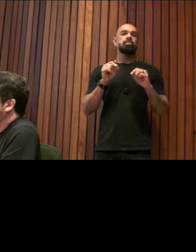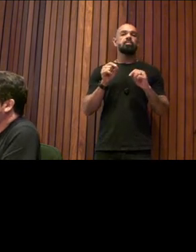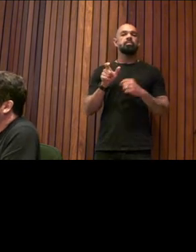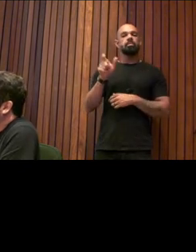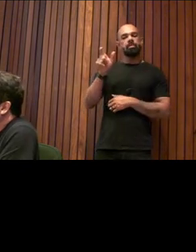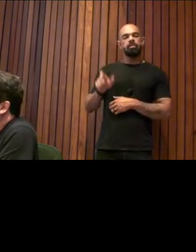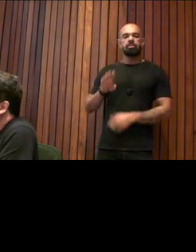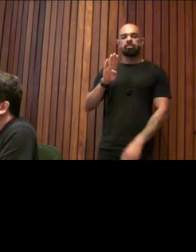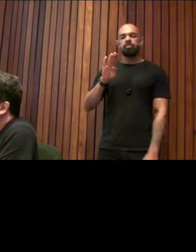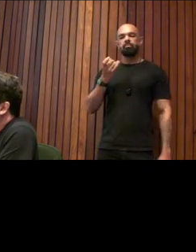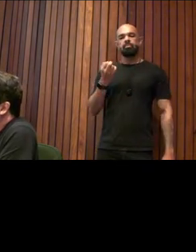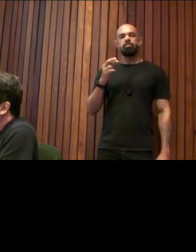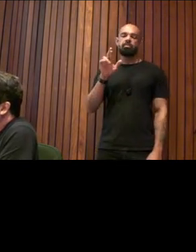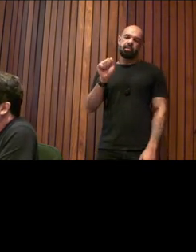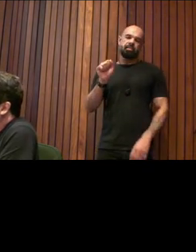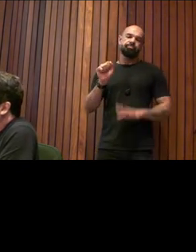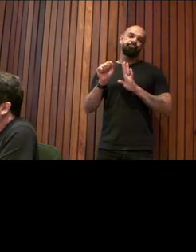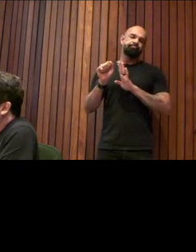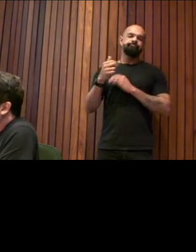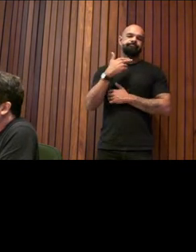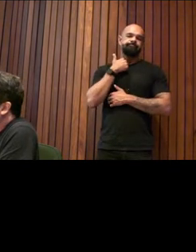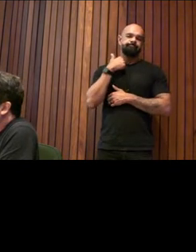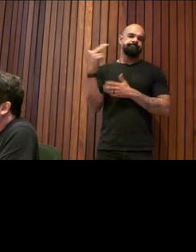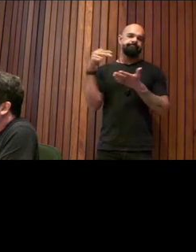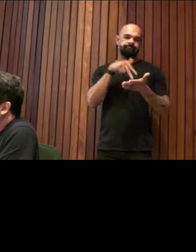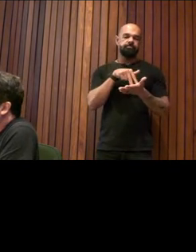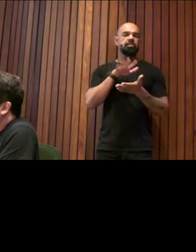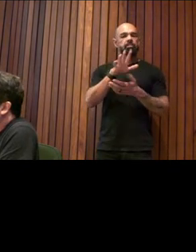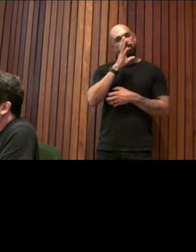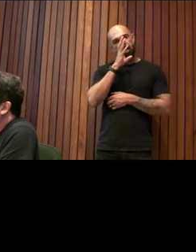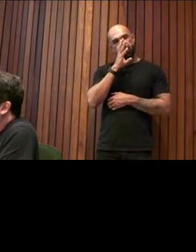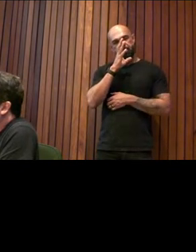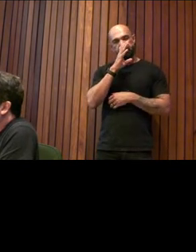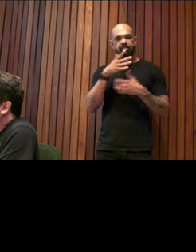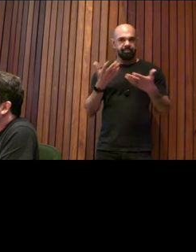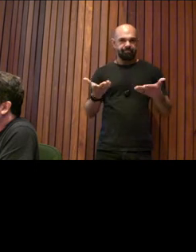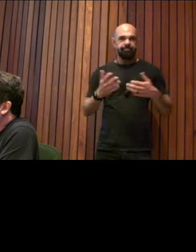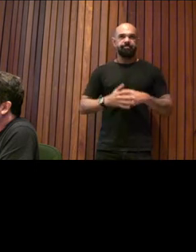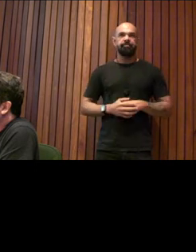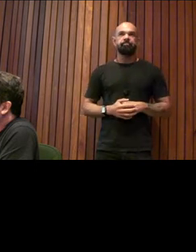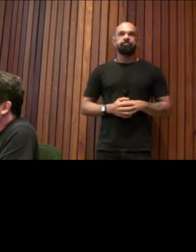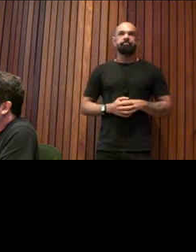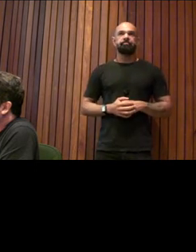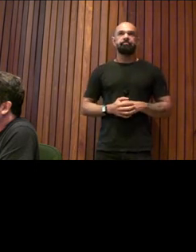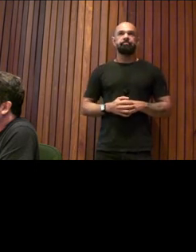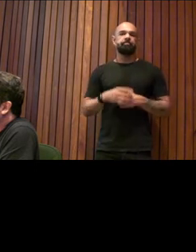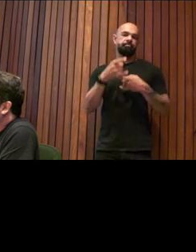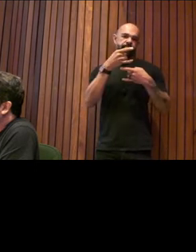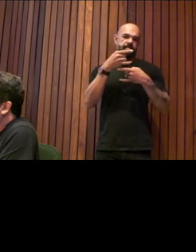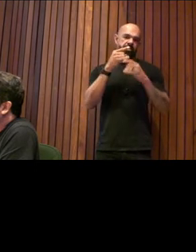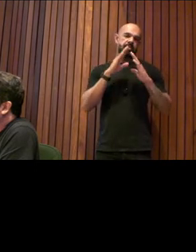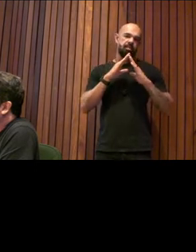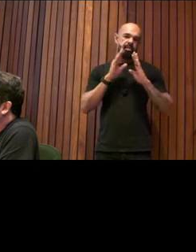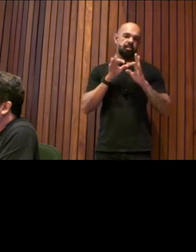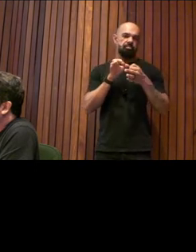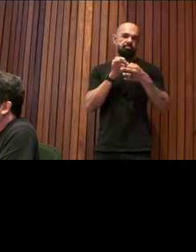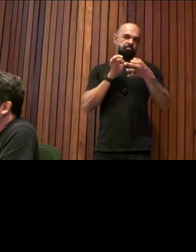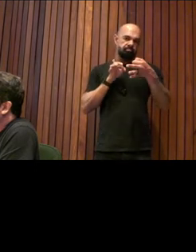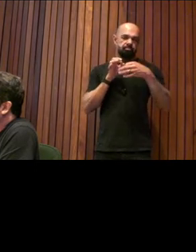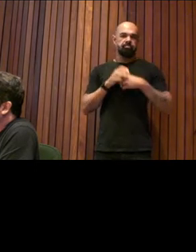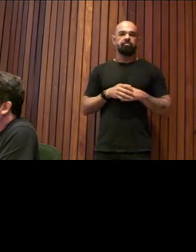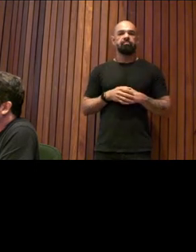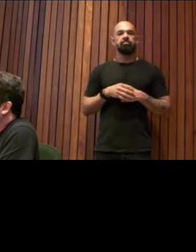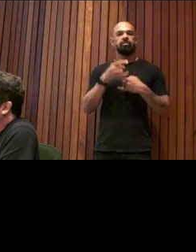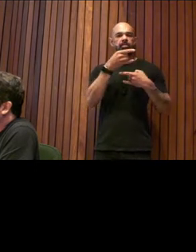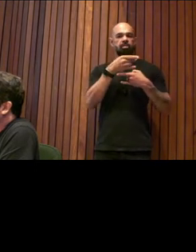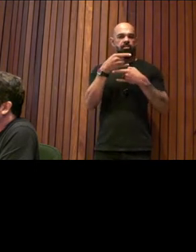do Bandeira, mas ele não pôde vir, mas ele tá assistindo, né, o evento em casa, enfim, na transmissão online